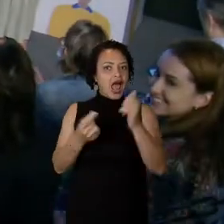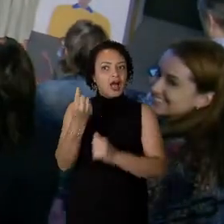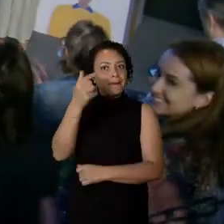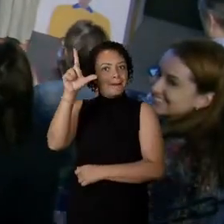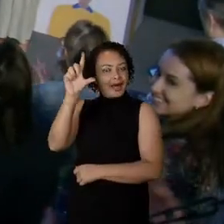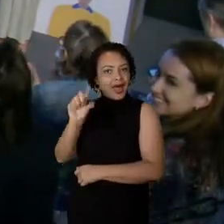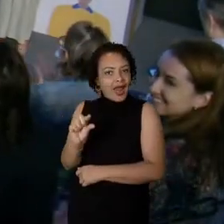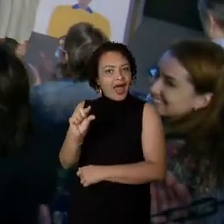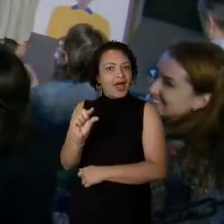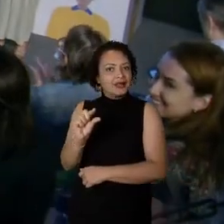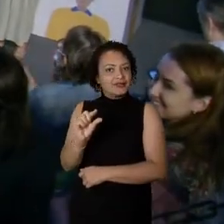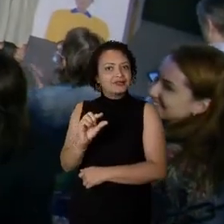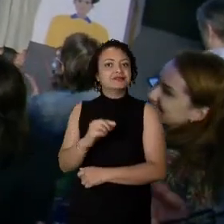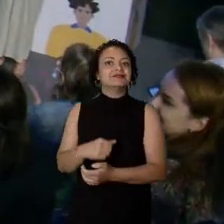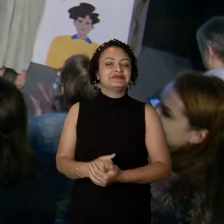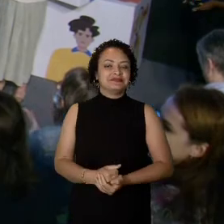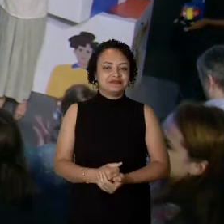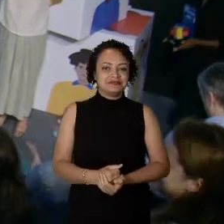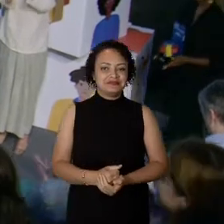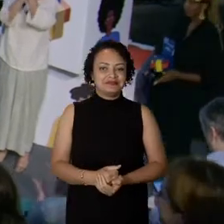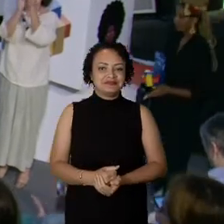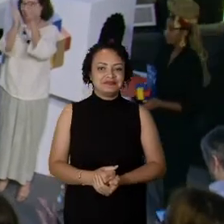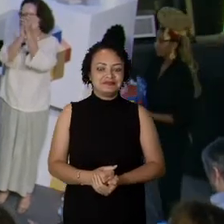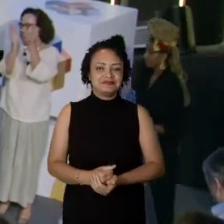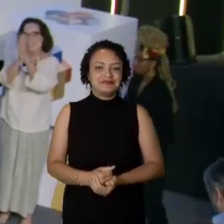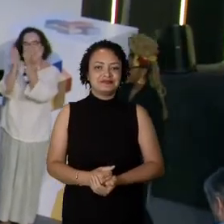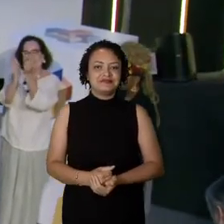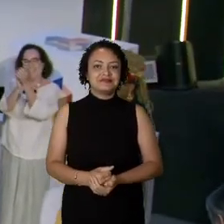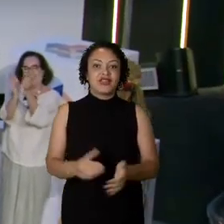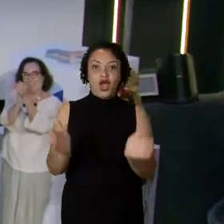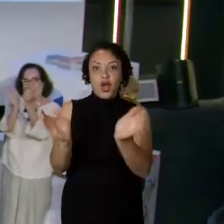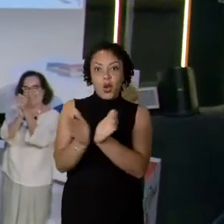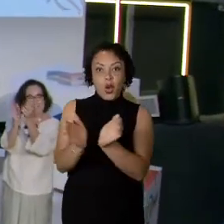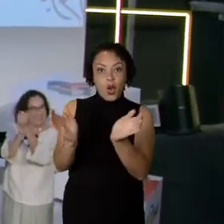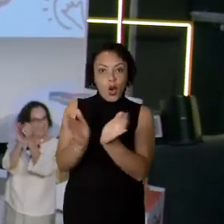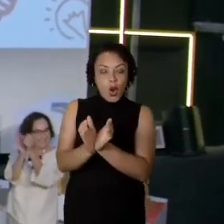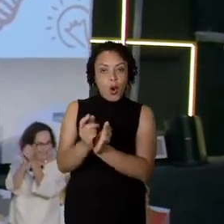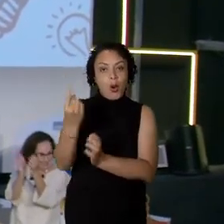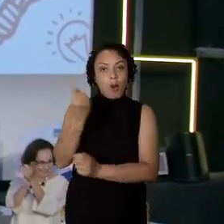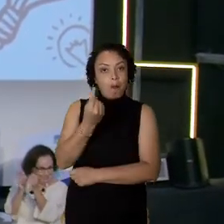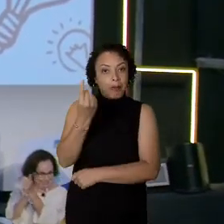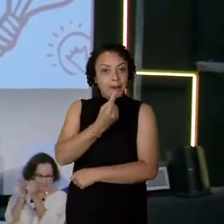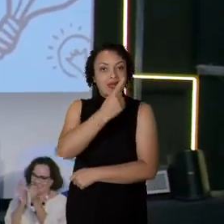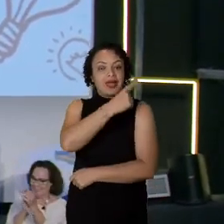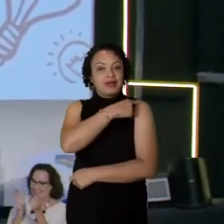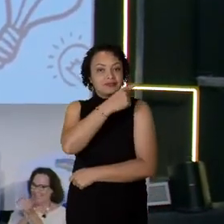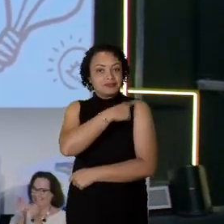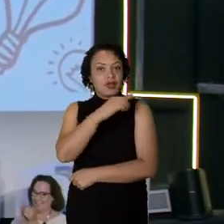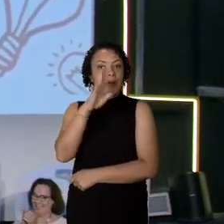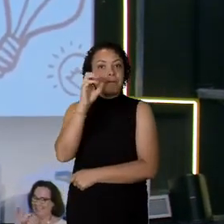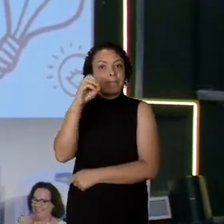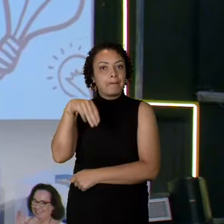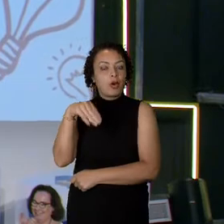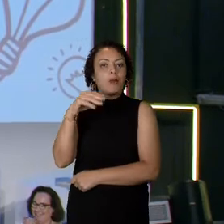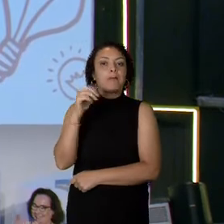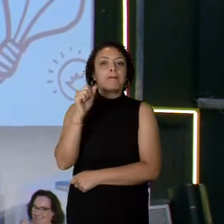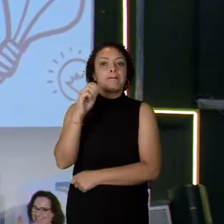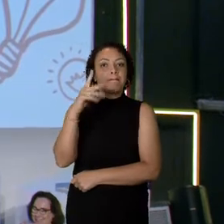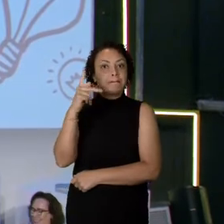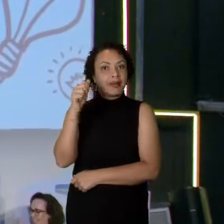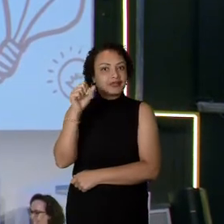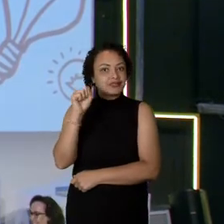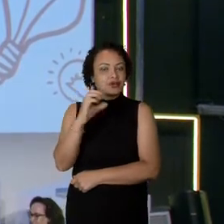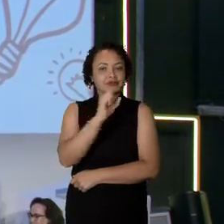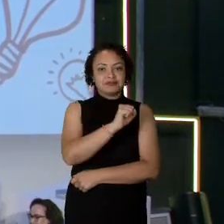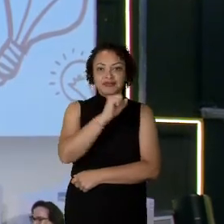custo, GEVAGDA. A turma do primeiro ano da Escola Bom Pastor de Chapecó, Santa Catarina,